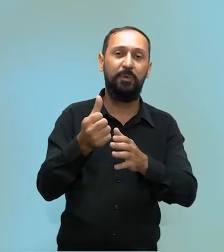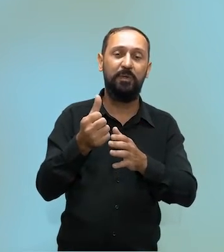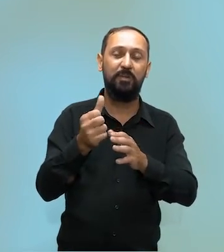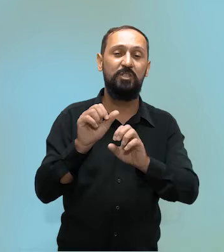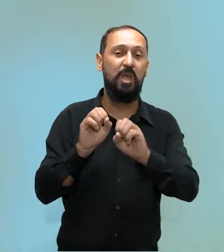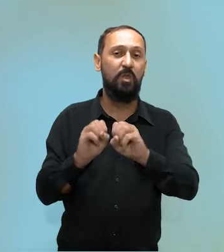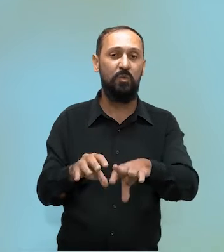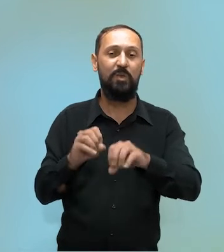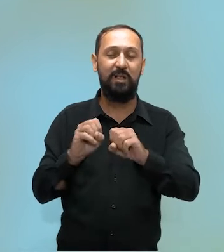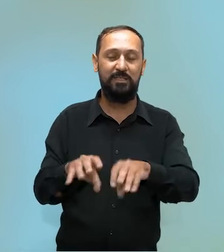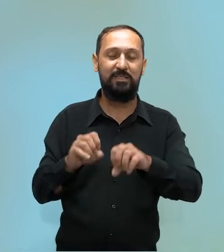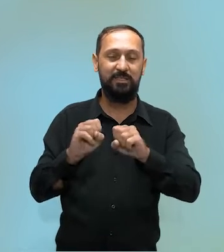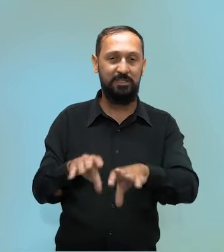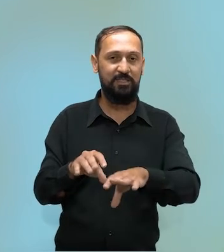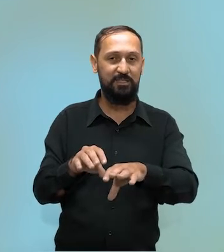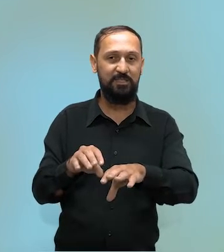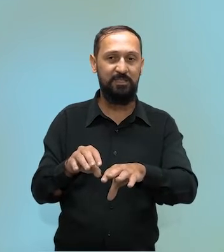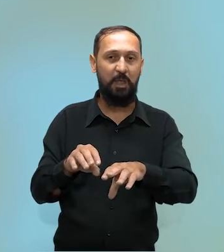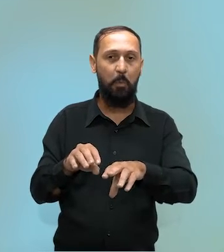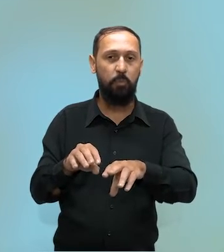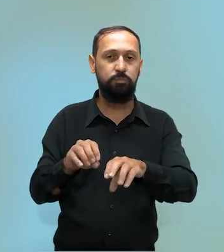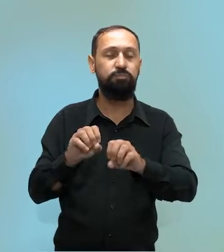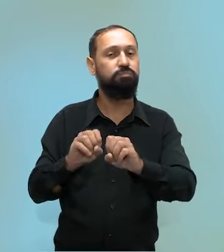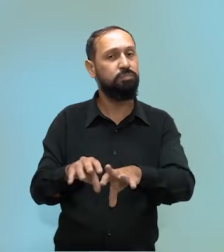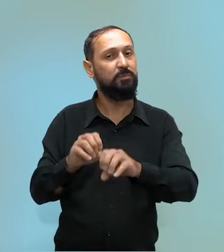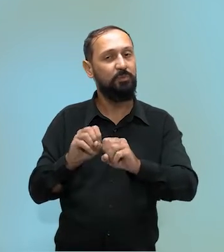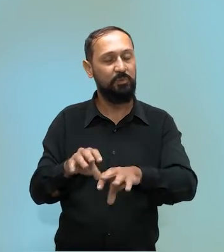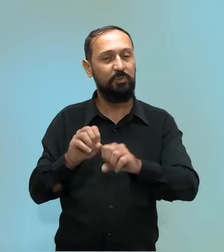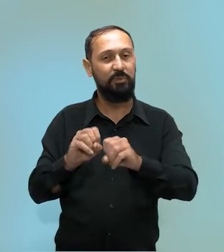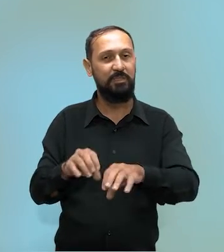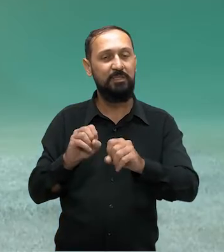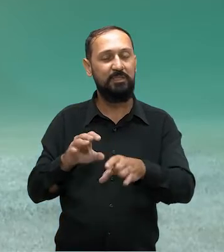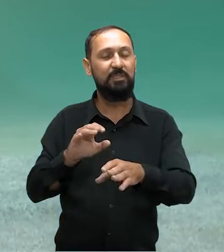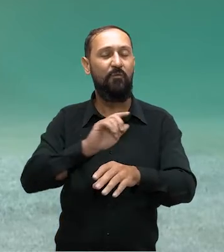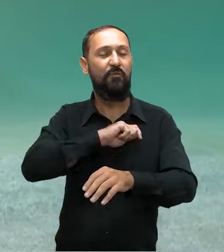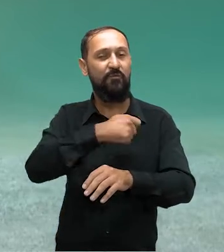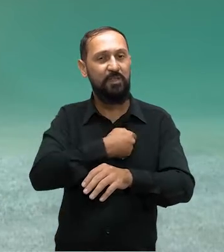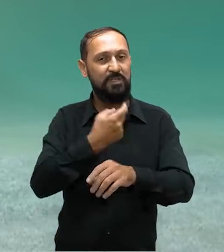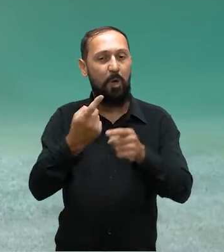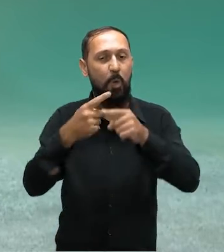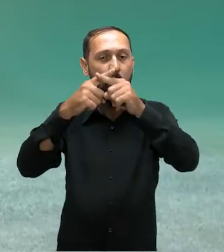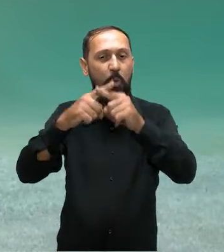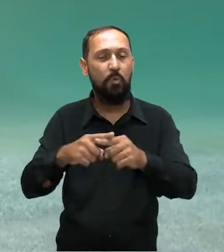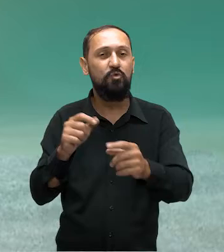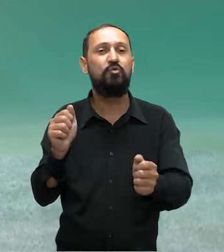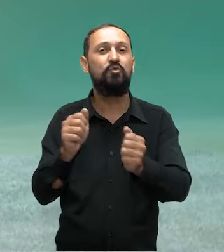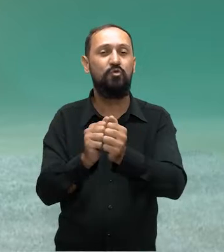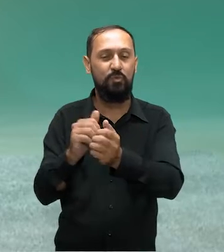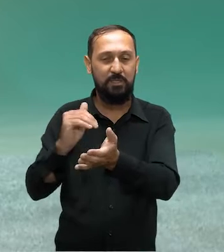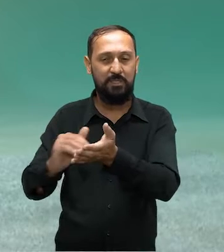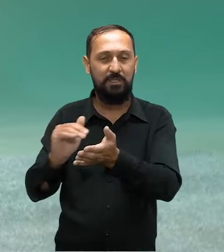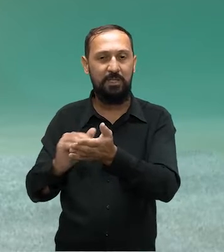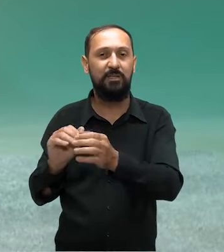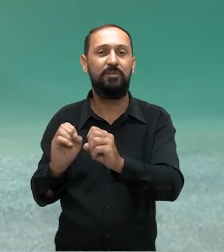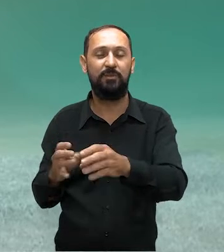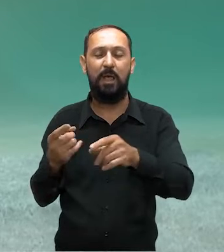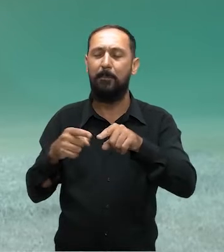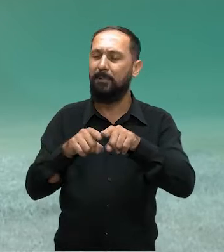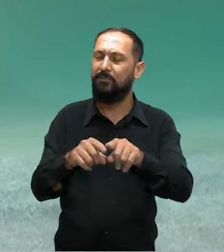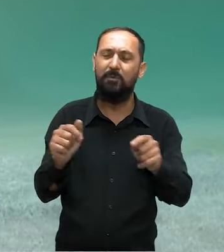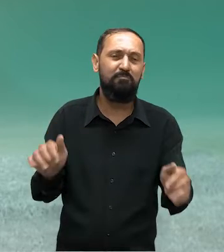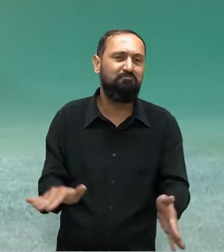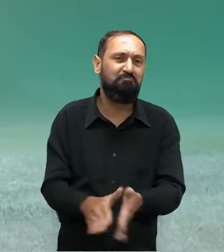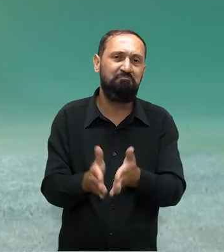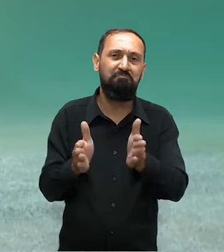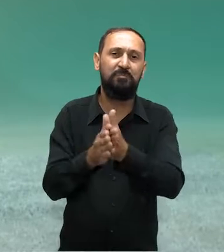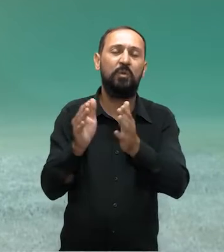primeiro concurso de educação fiscal e reforçando esse trabalho em conjunto com a Secretaria de Educação, né? Como que foi isso? Olha, foi um trabalho magnífico,